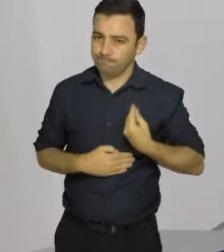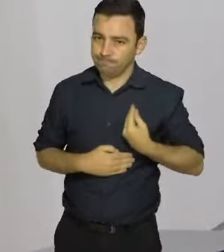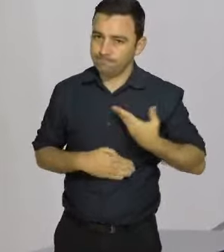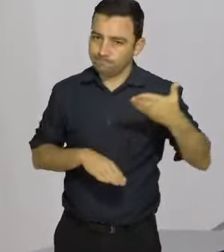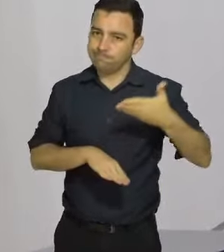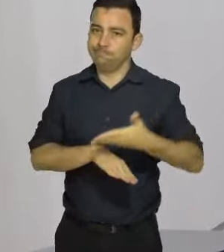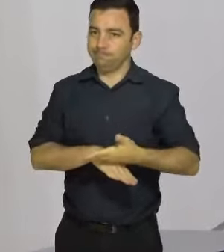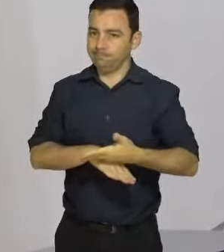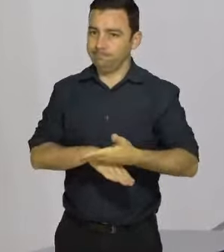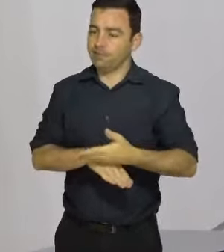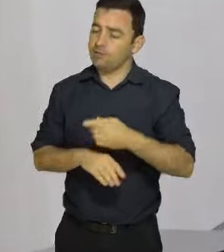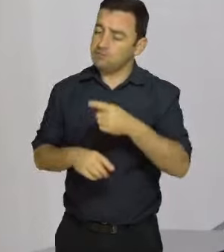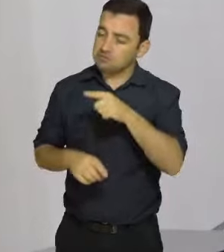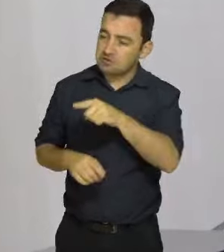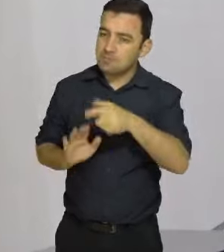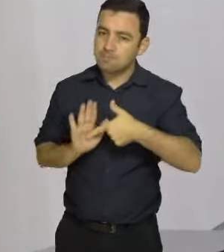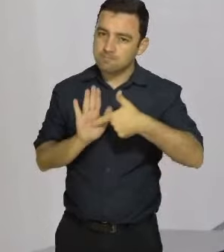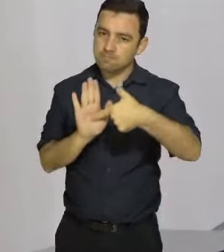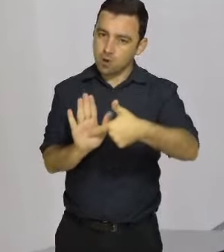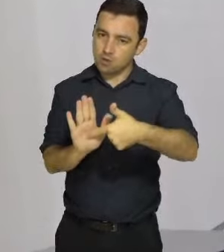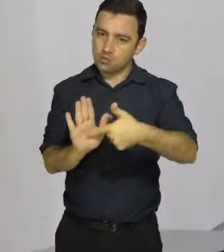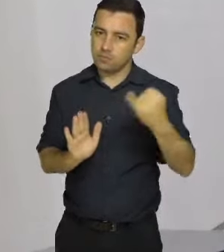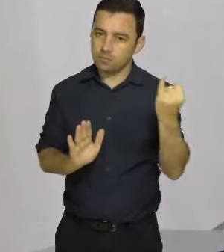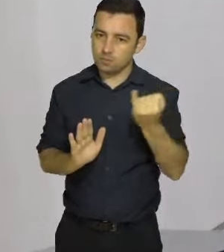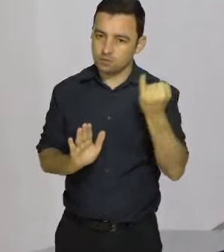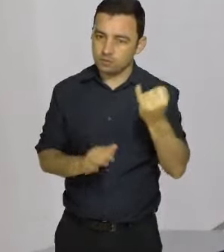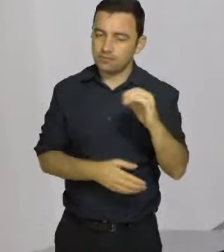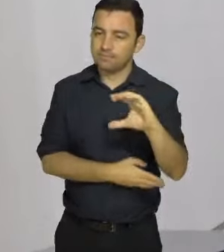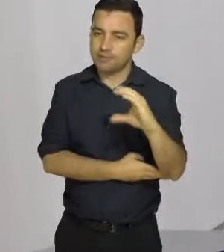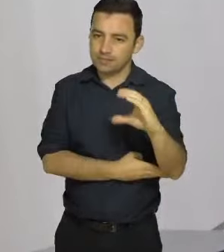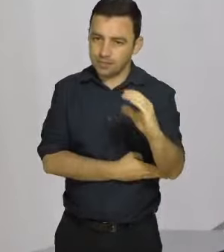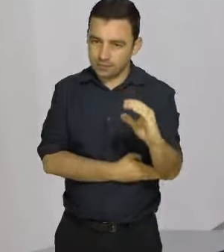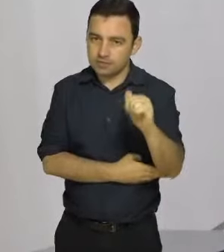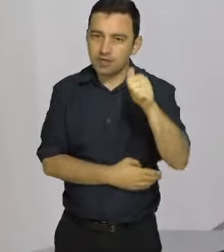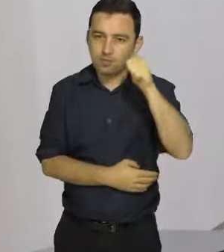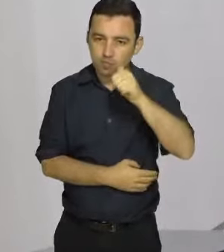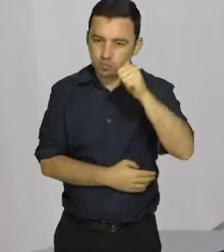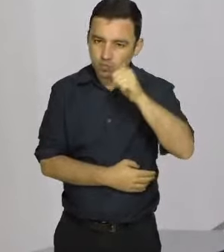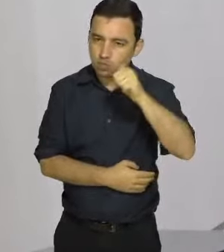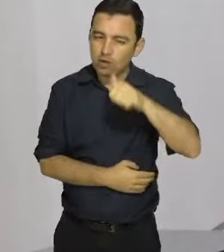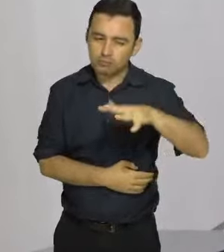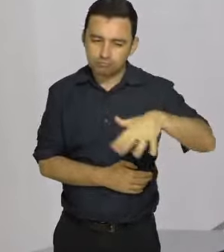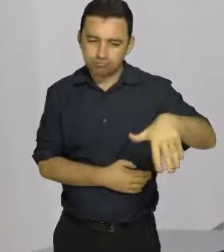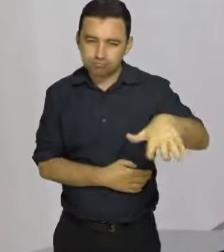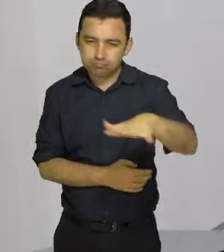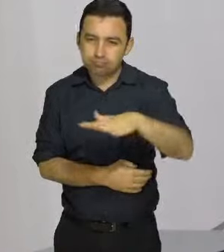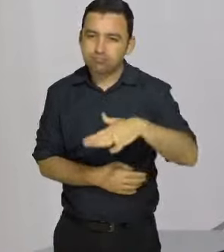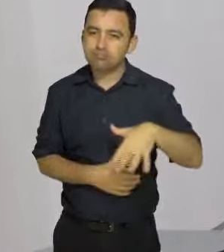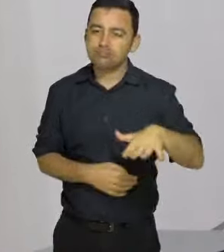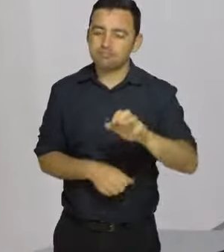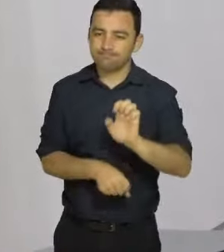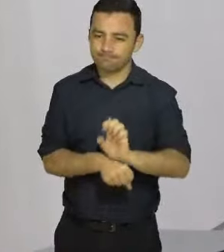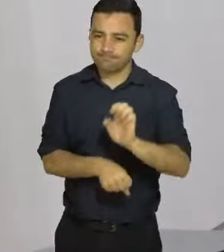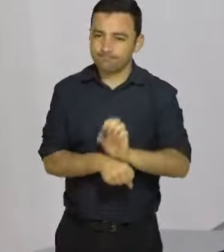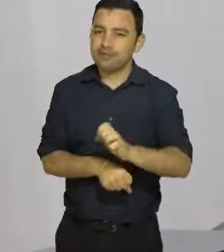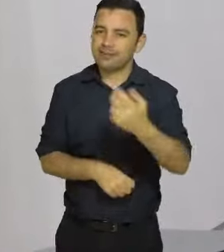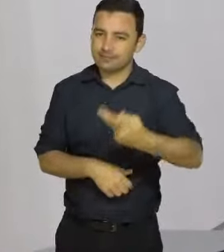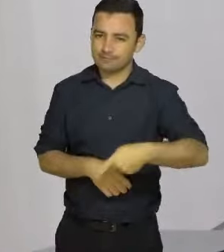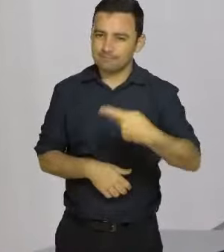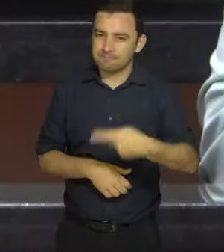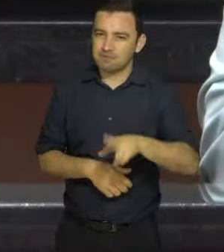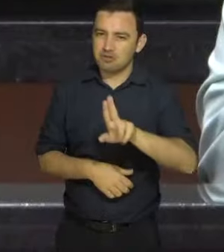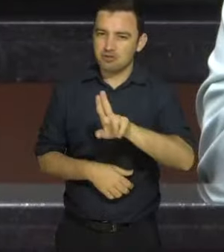gesto simbólico da importância da ciência, das mulheres cientistas, num Estado que também tem um nome